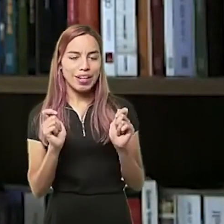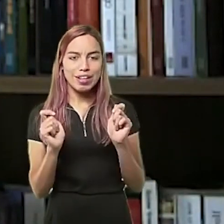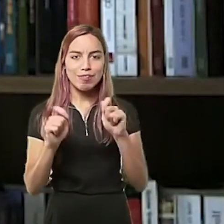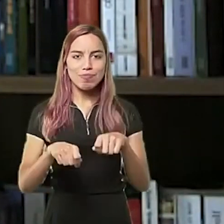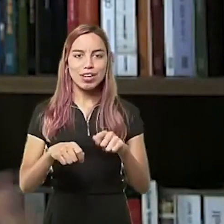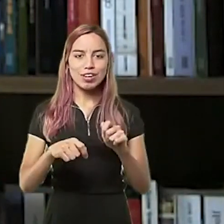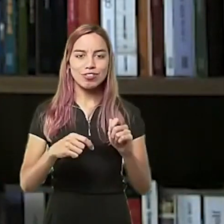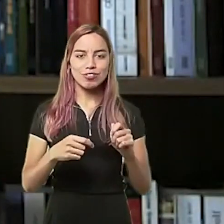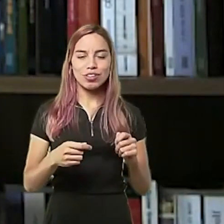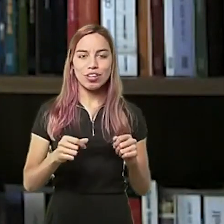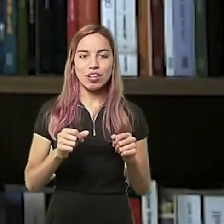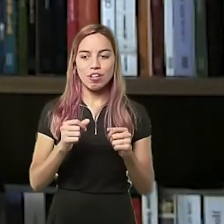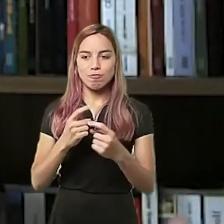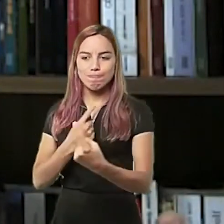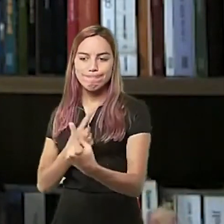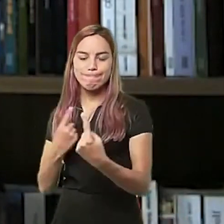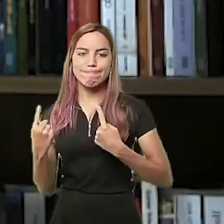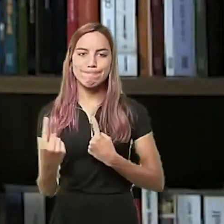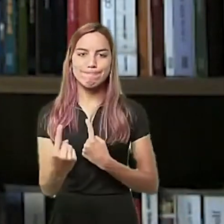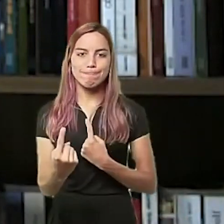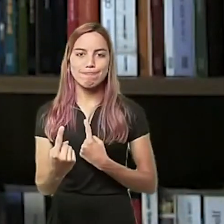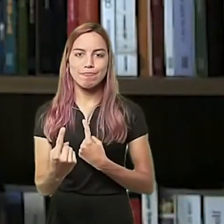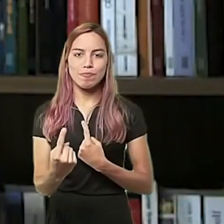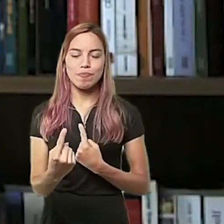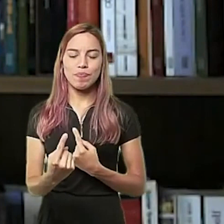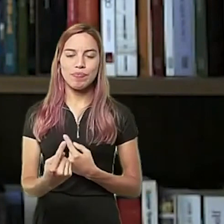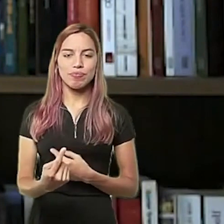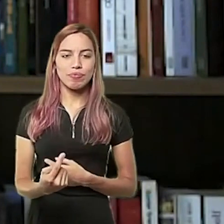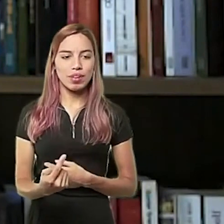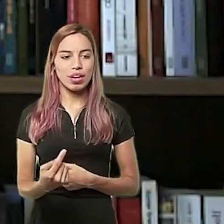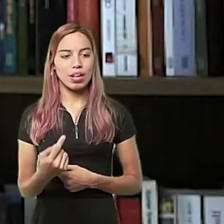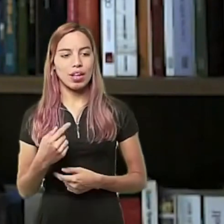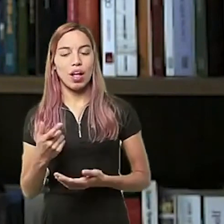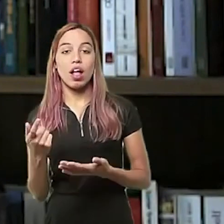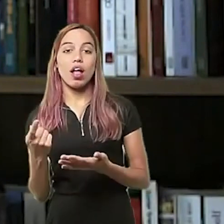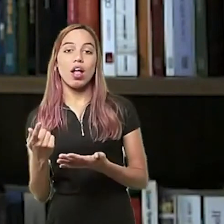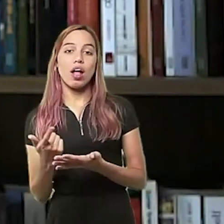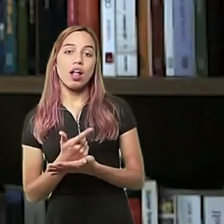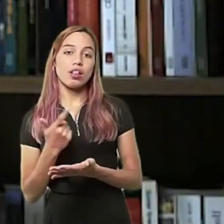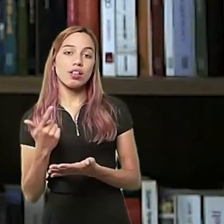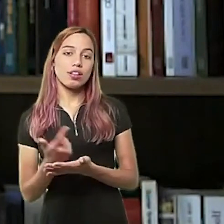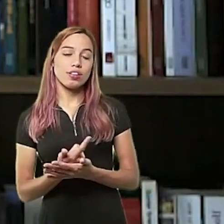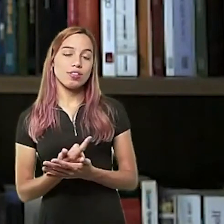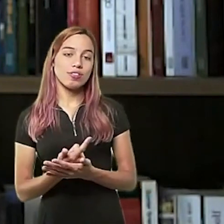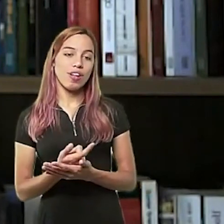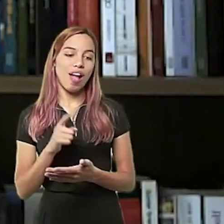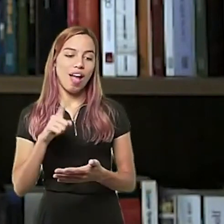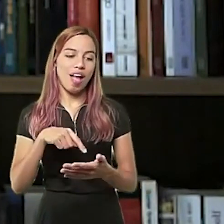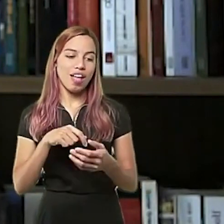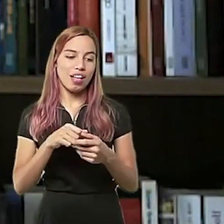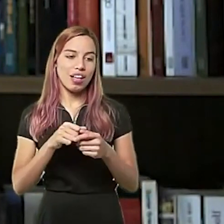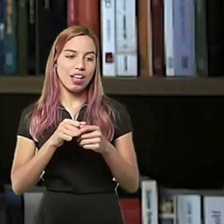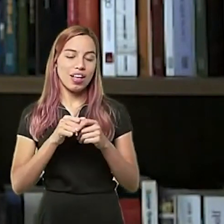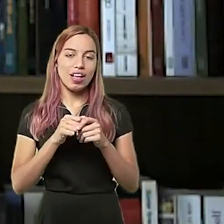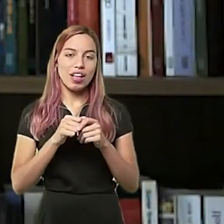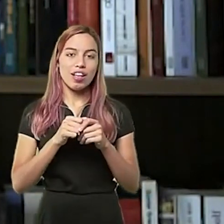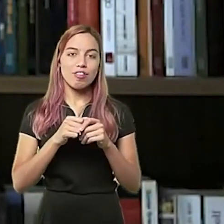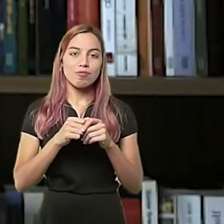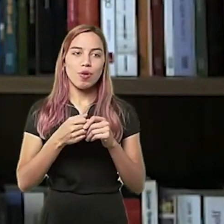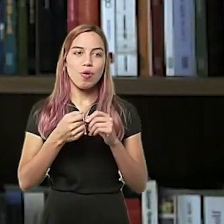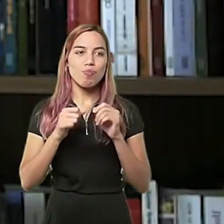falei da Clarice, para dizer que a literatura é uma expressão por excelência humana, né? E que ela